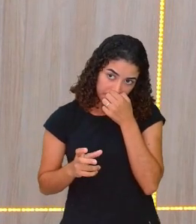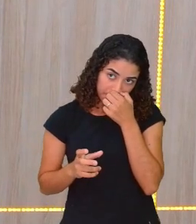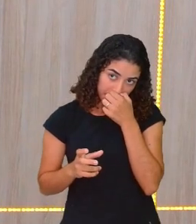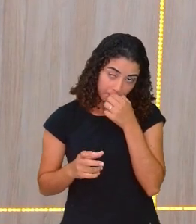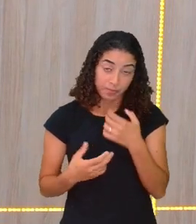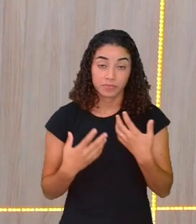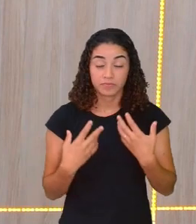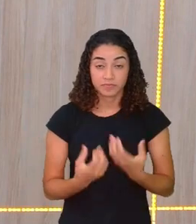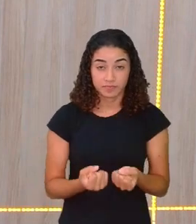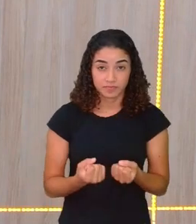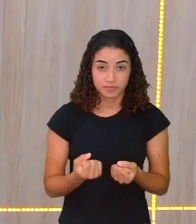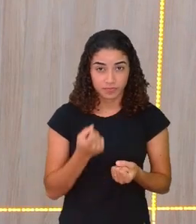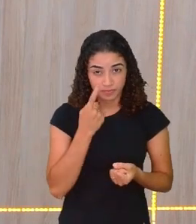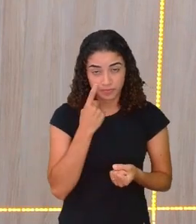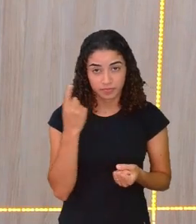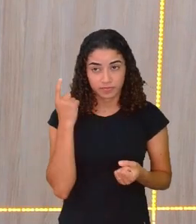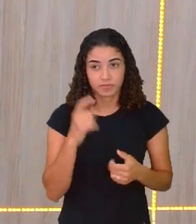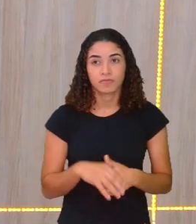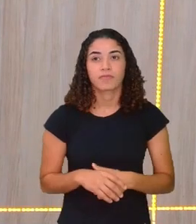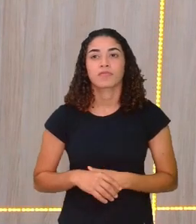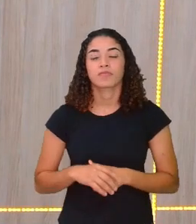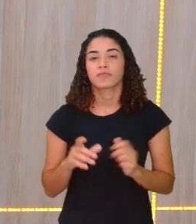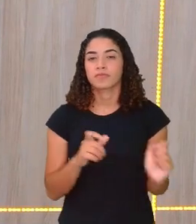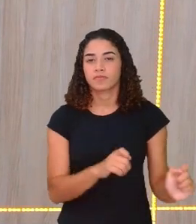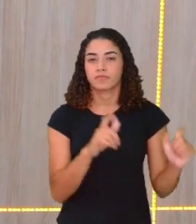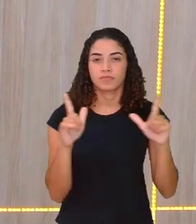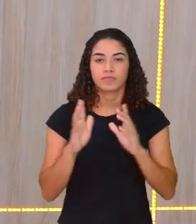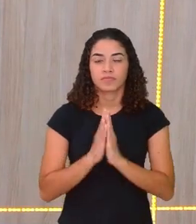Vamos ver aqui, olha. Tela cheia, por gentileza.